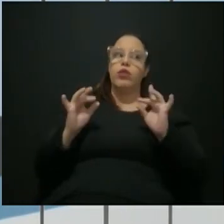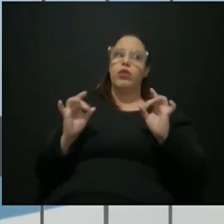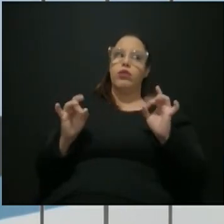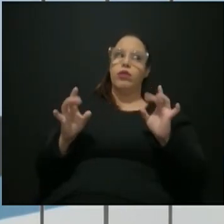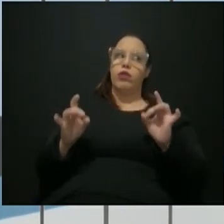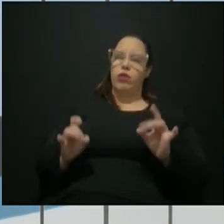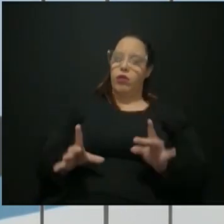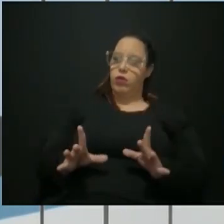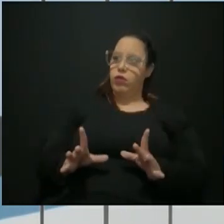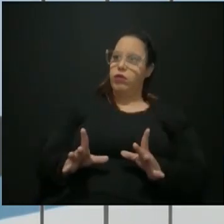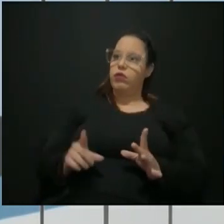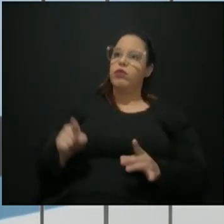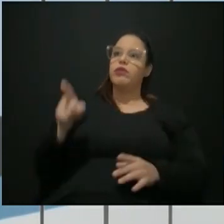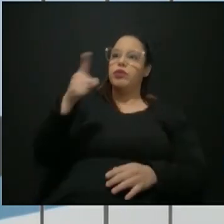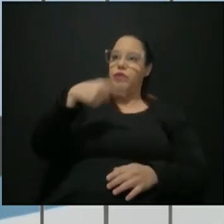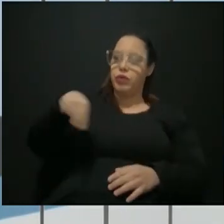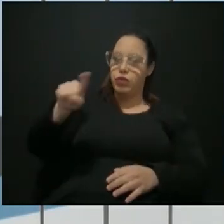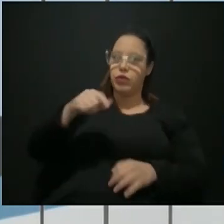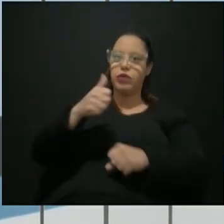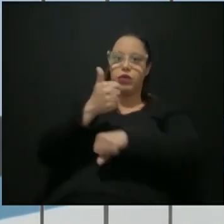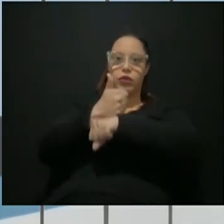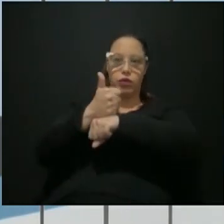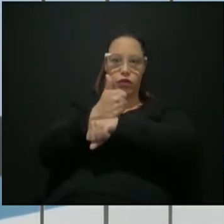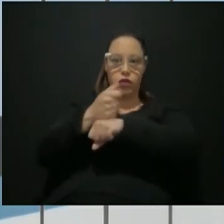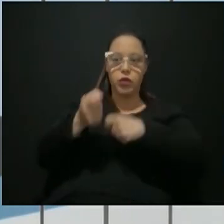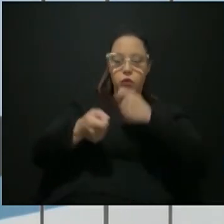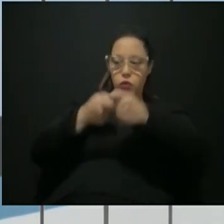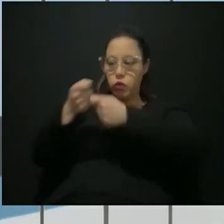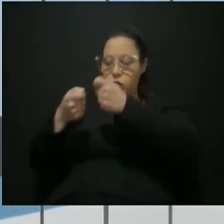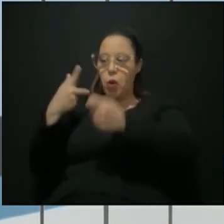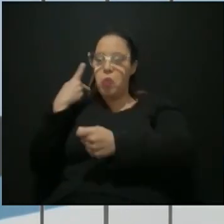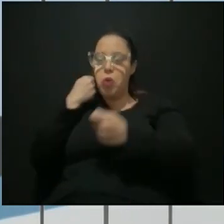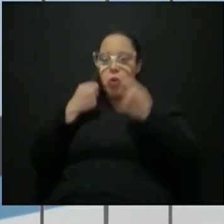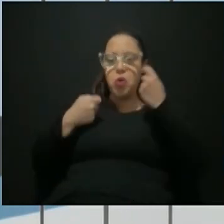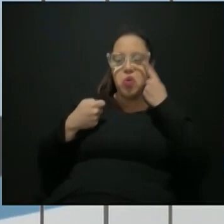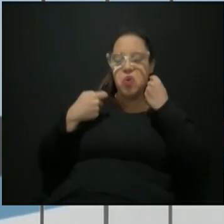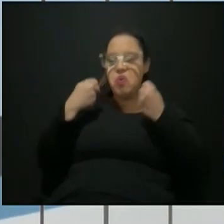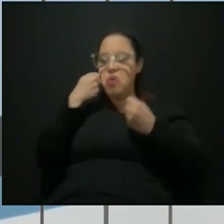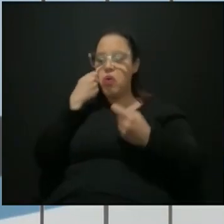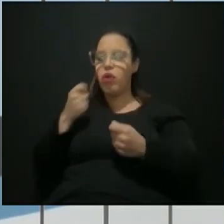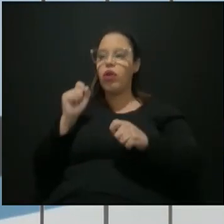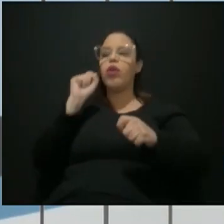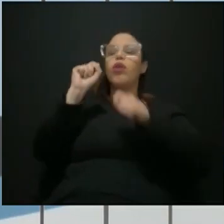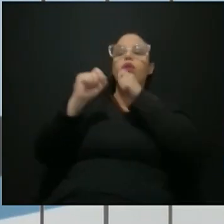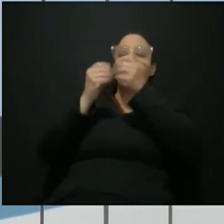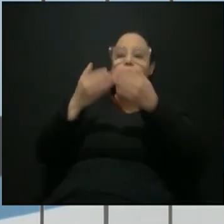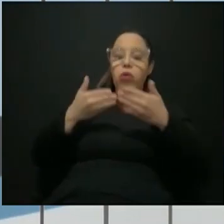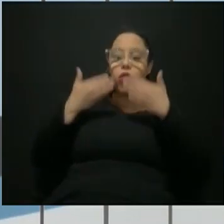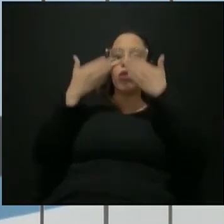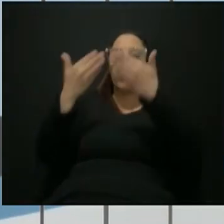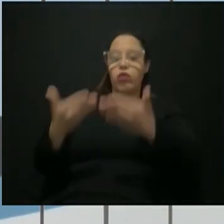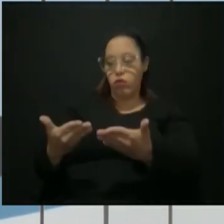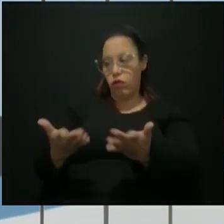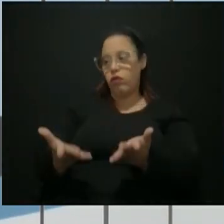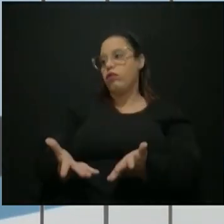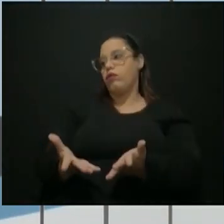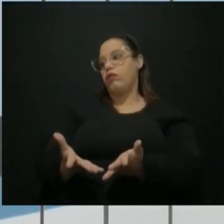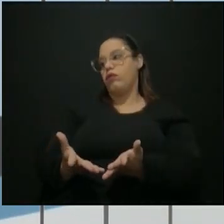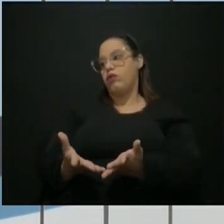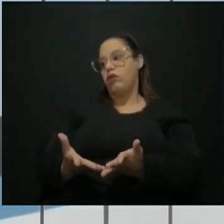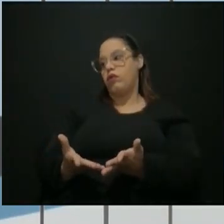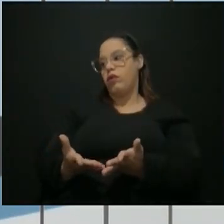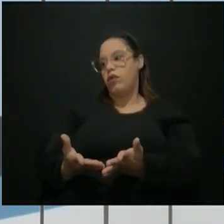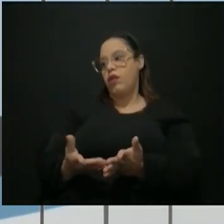esses profissionais que estão realizando procedimentos estéticos, né, como que é essa oferta. Também tem uma questão da propaganda enganosa